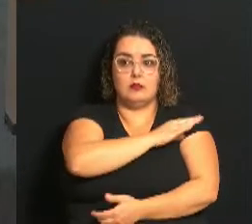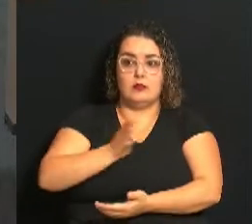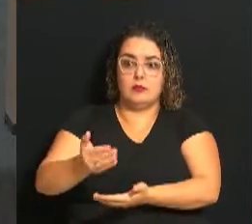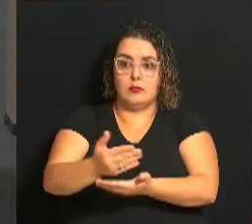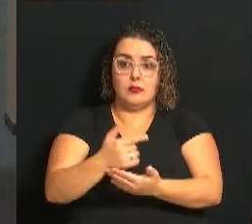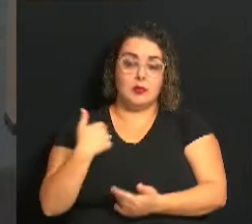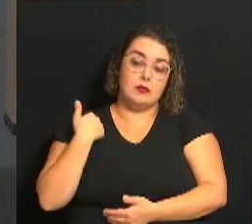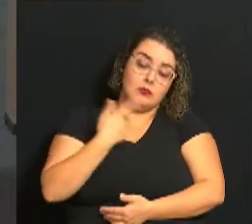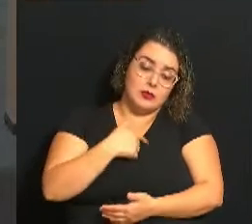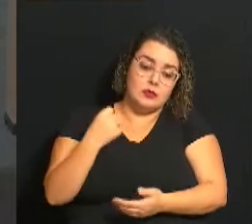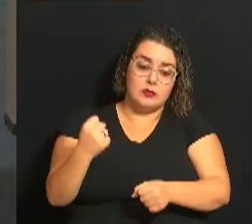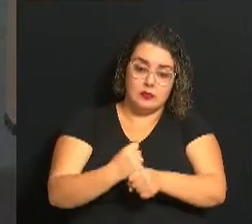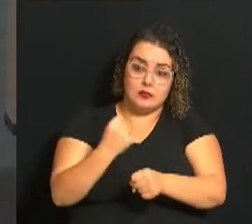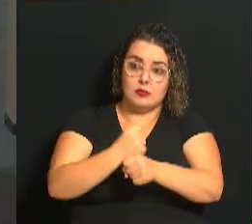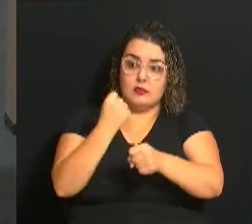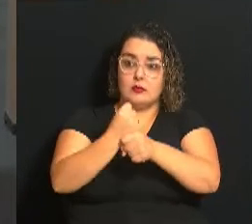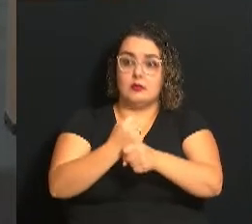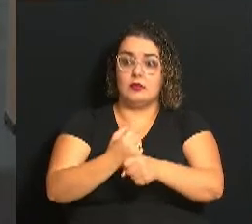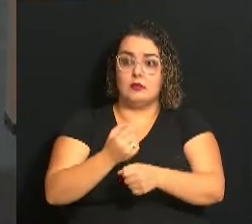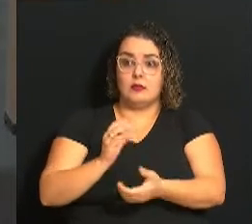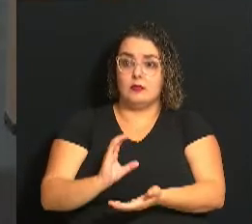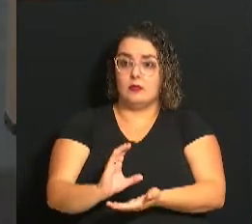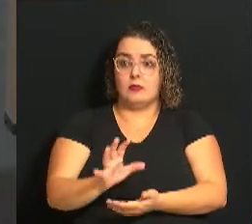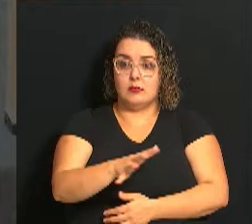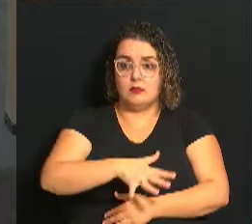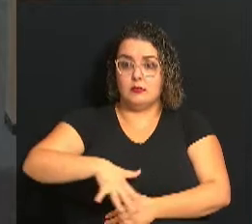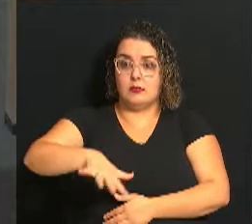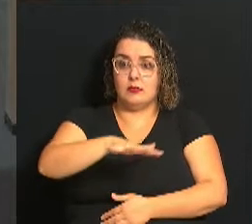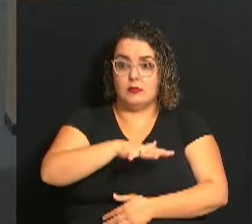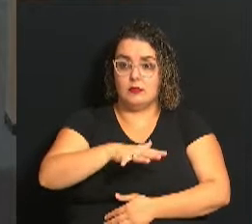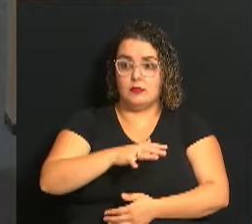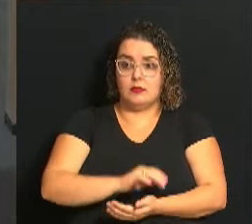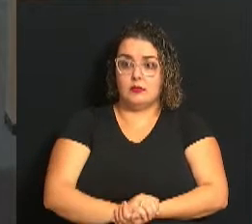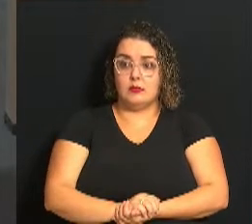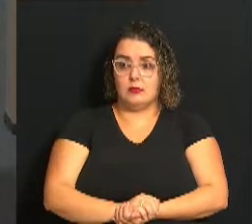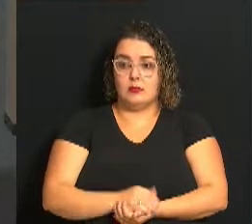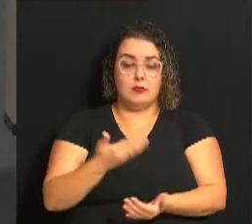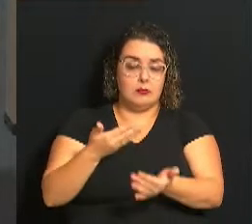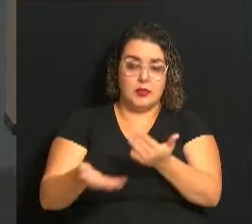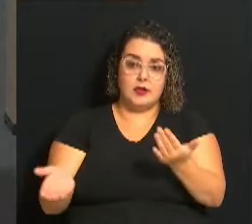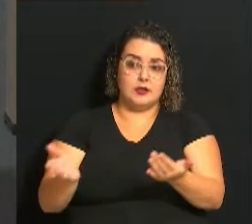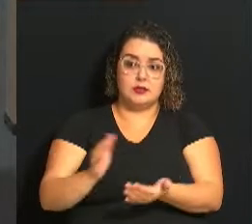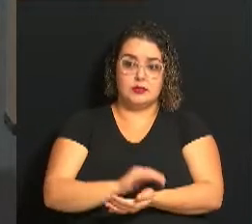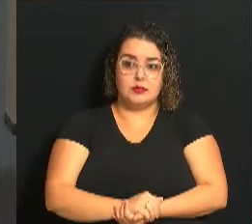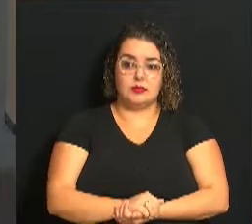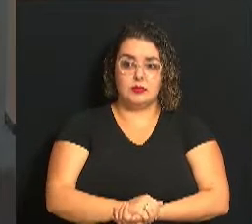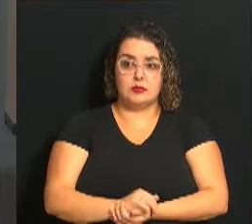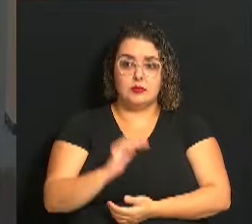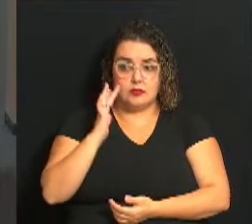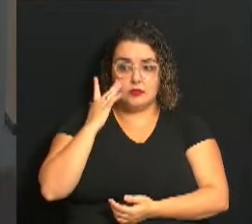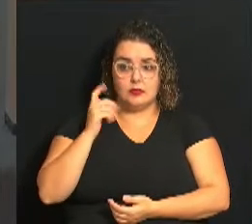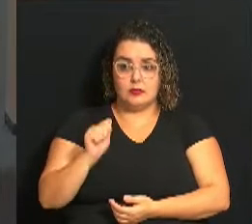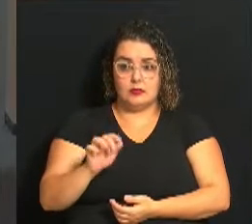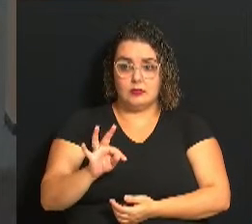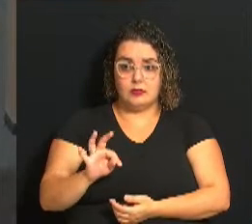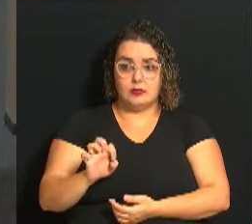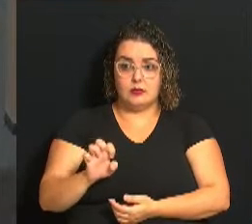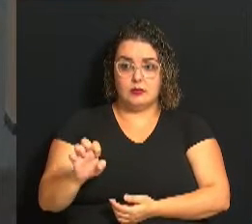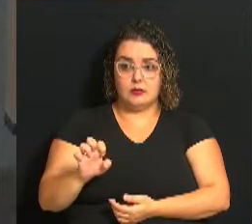construindo, fazendo um investimento numa área totalmente perdida. E acho que o aterro prejudica